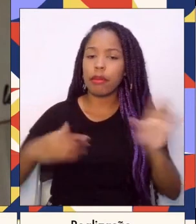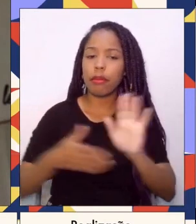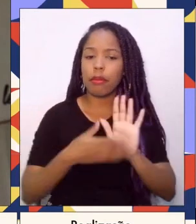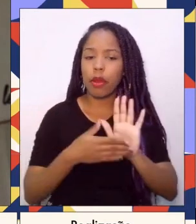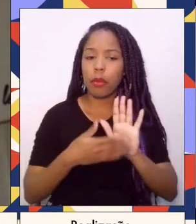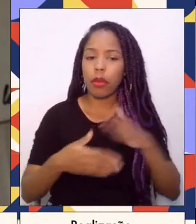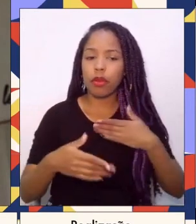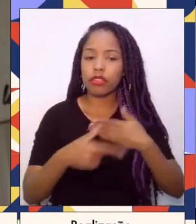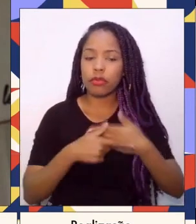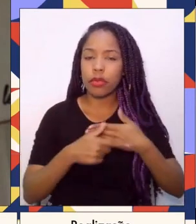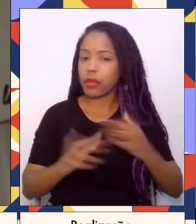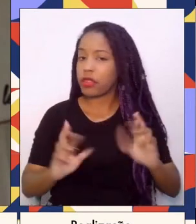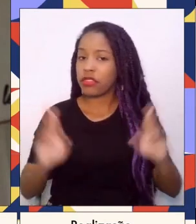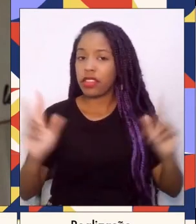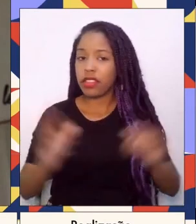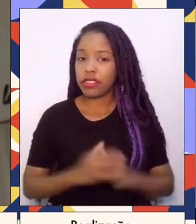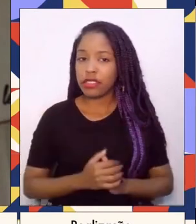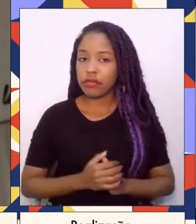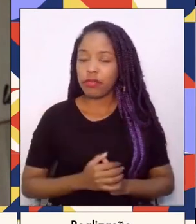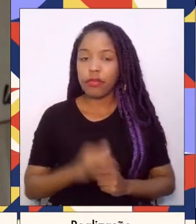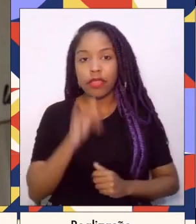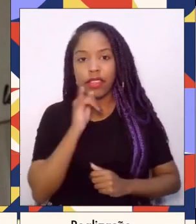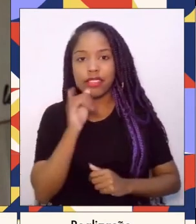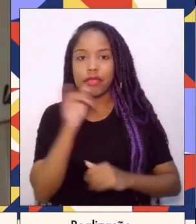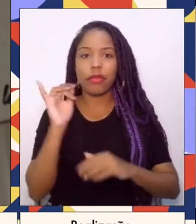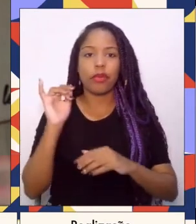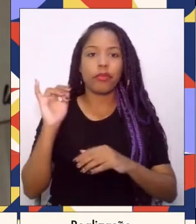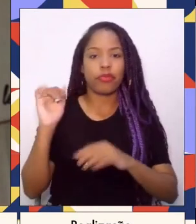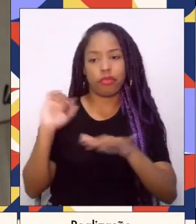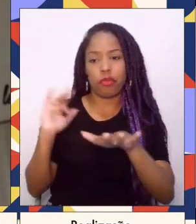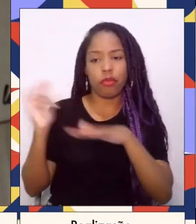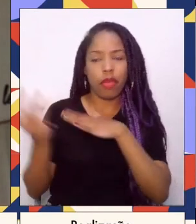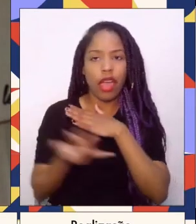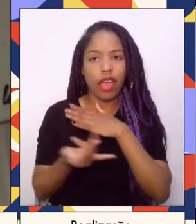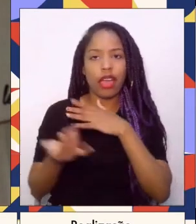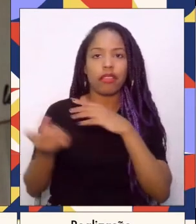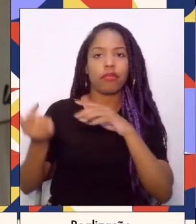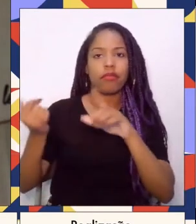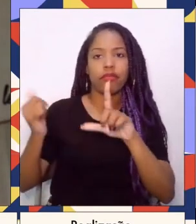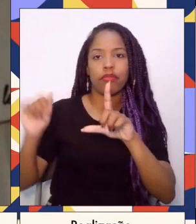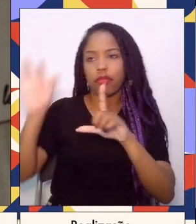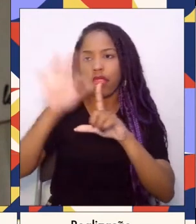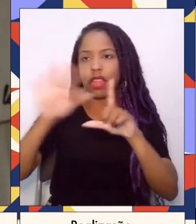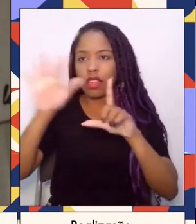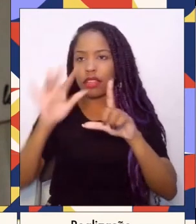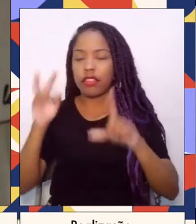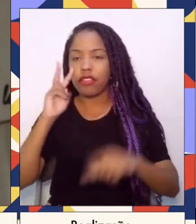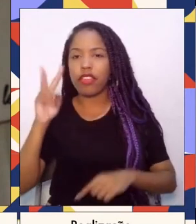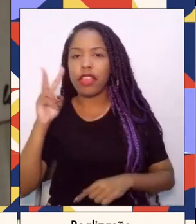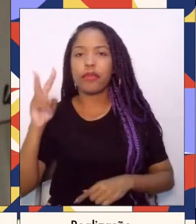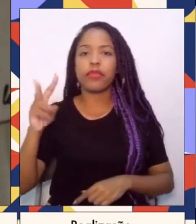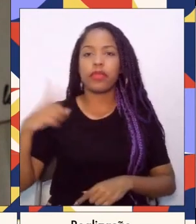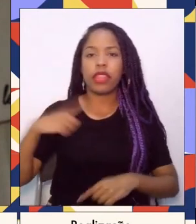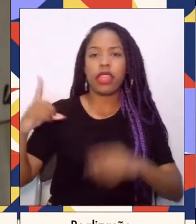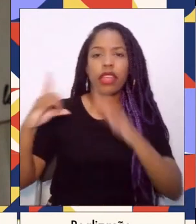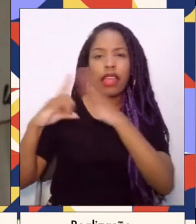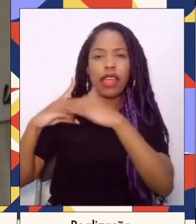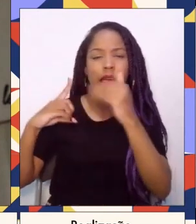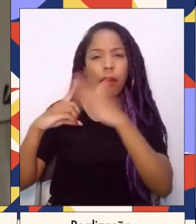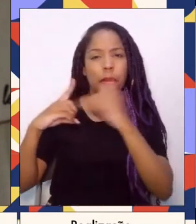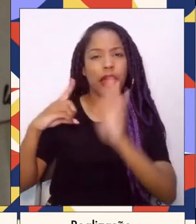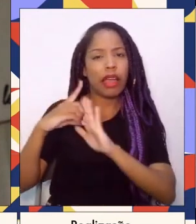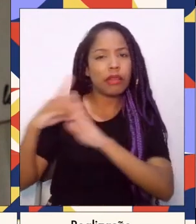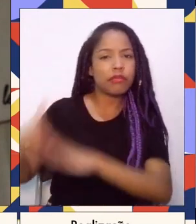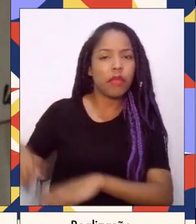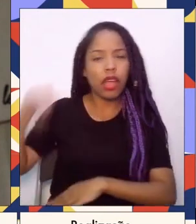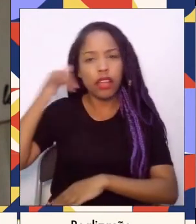o caso das petições online então pensar que um pai numa luta anti capacitista conseguiu que era um Visa rever